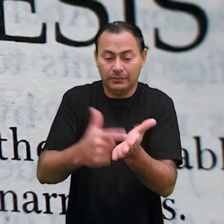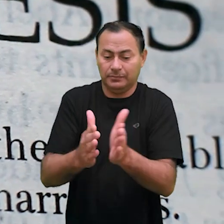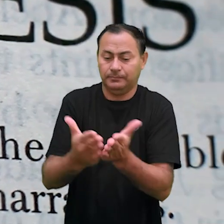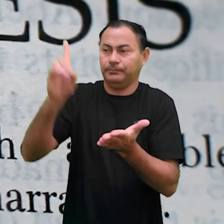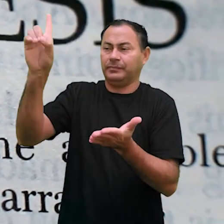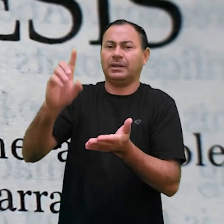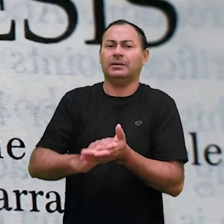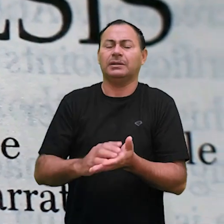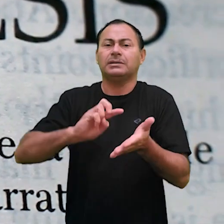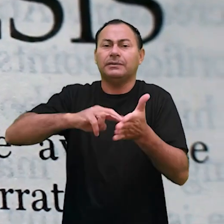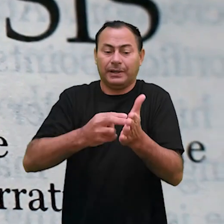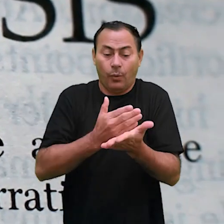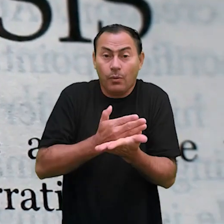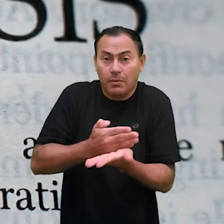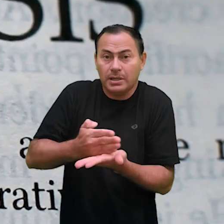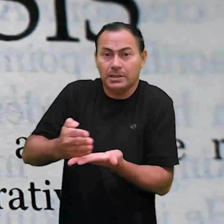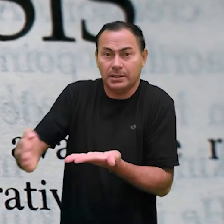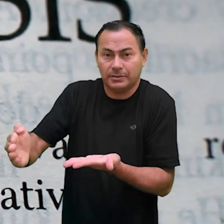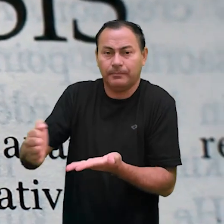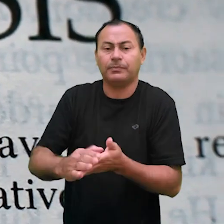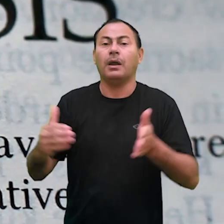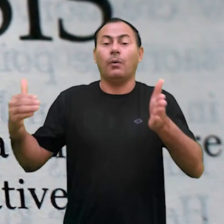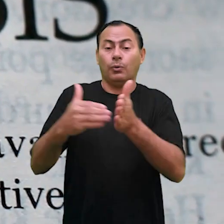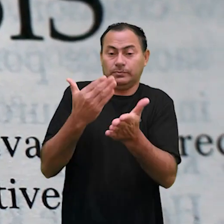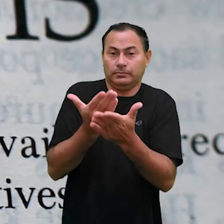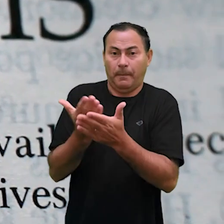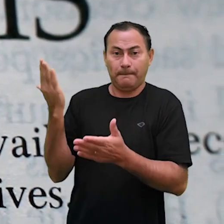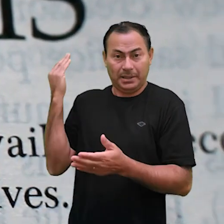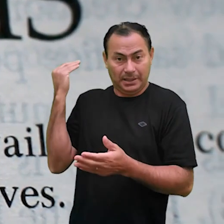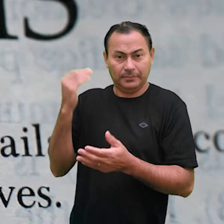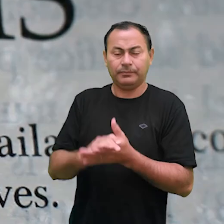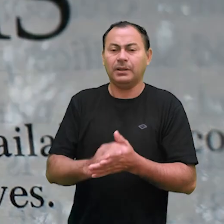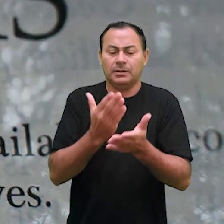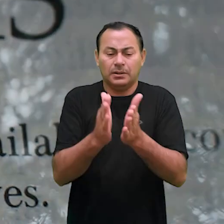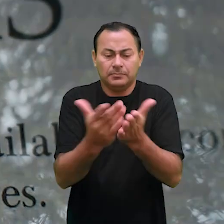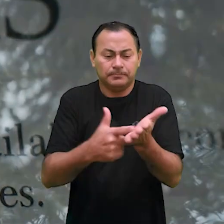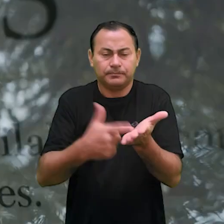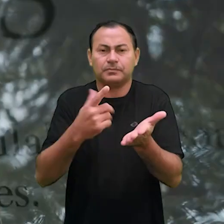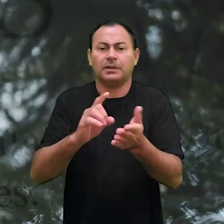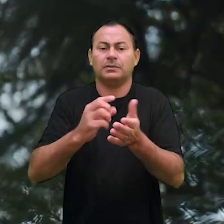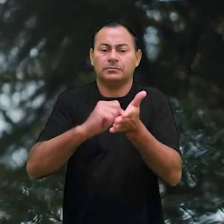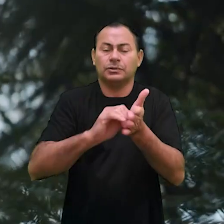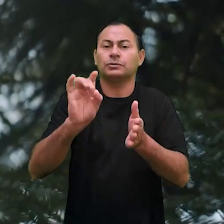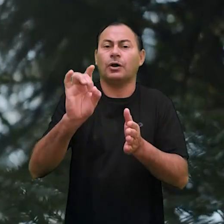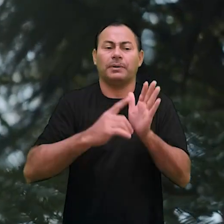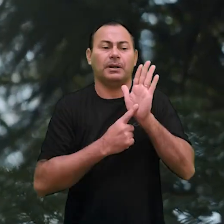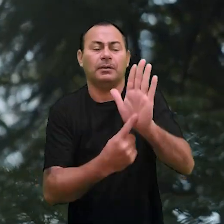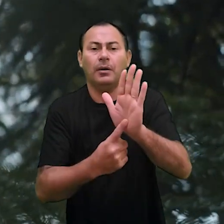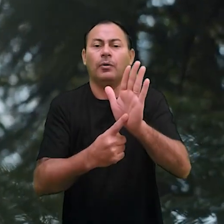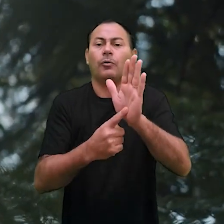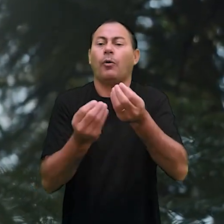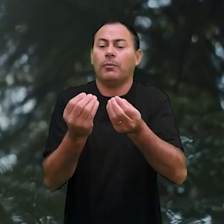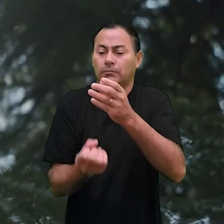significa algo como Gênese, ou o início. Como dissemos em nossa última lição, este livro não foi escrito somente para